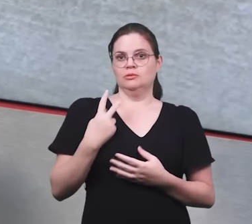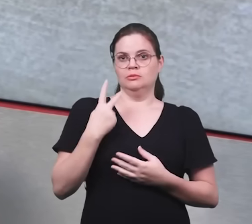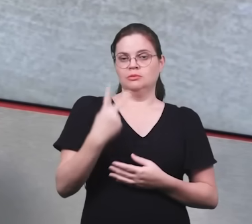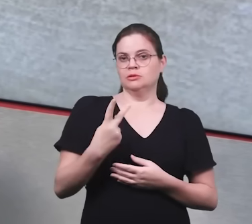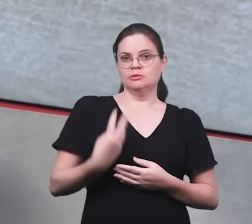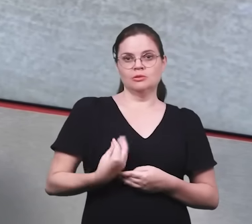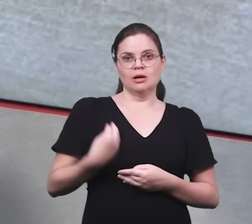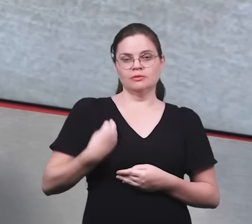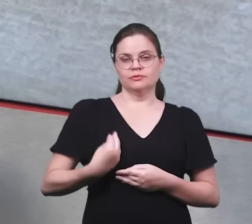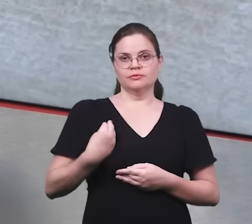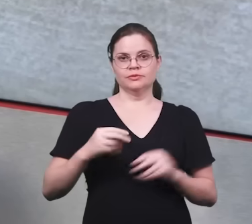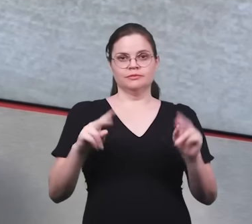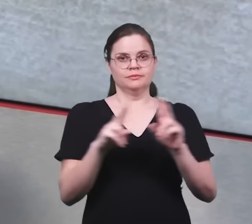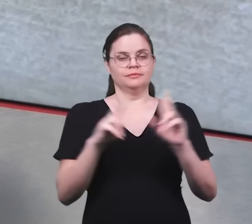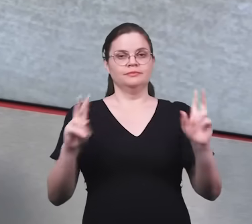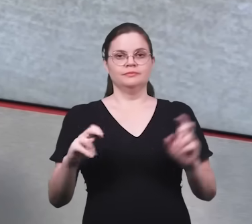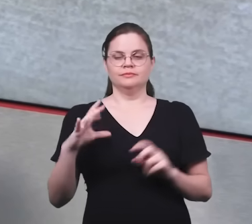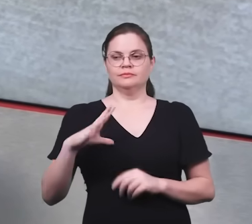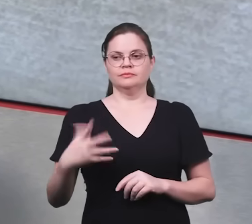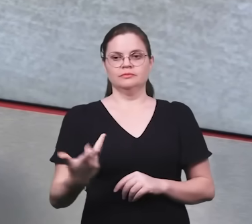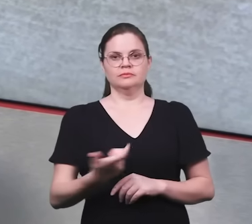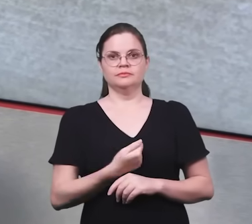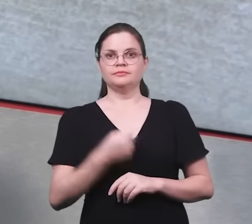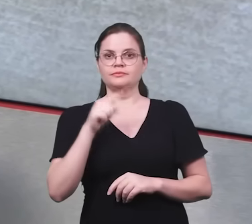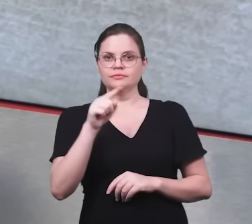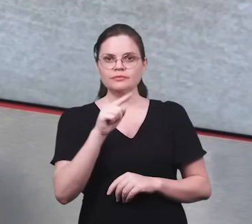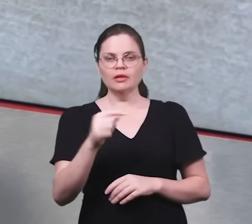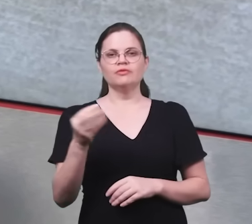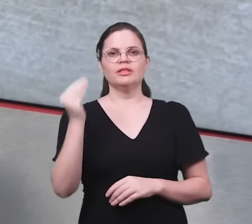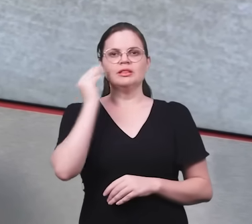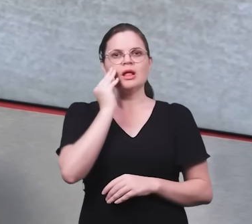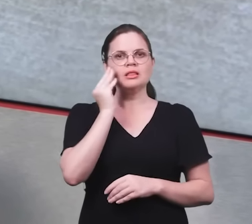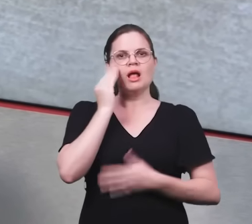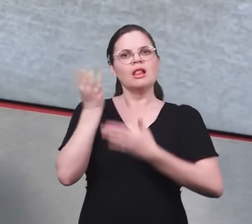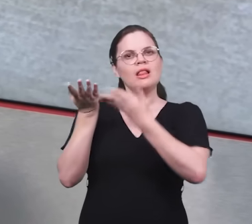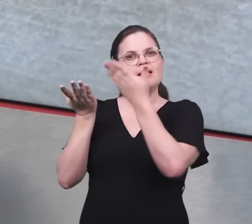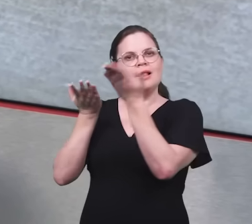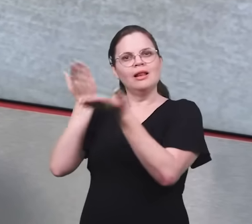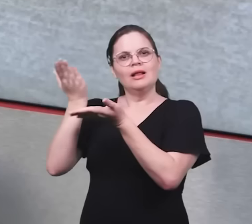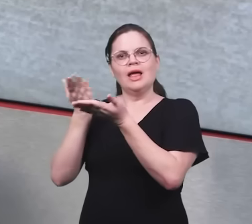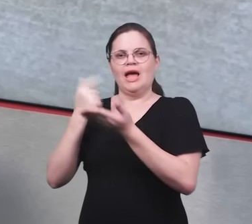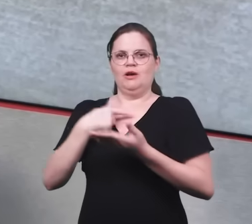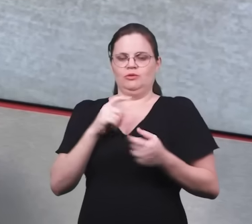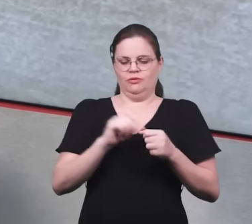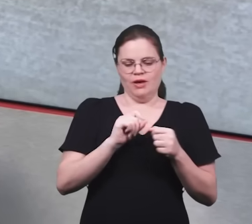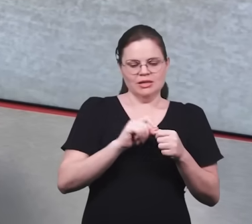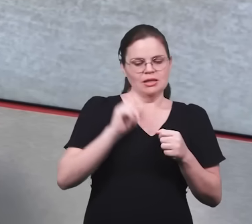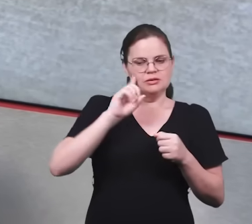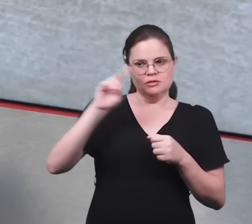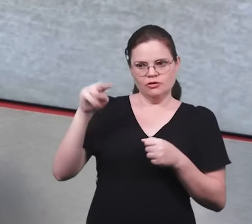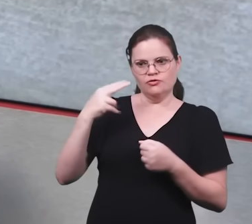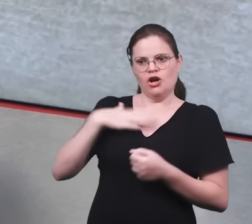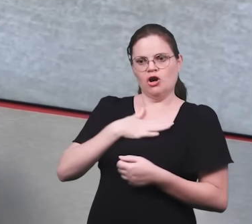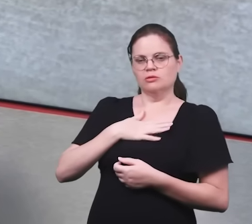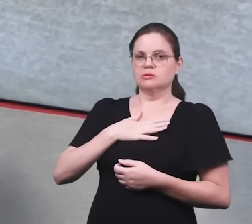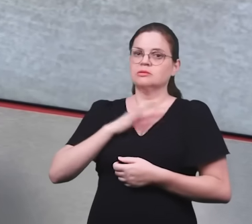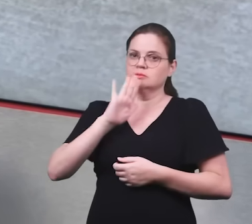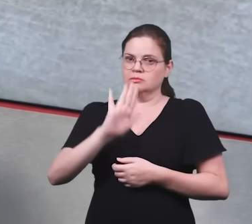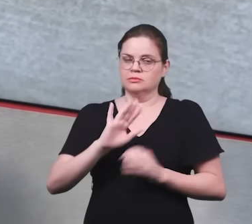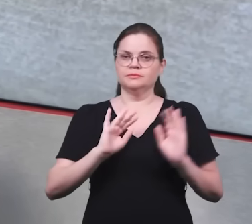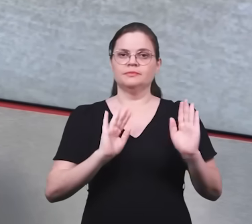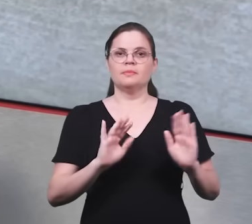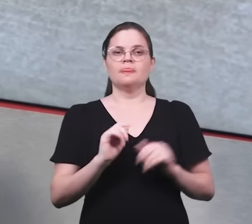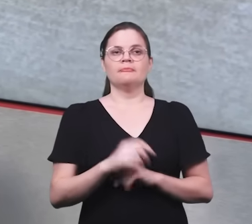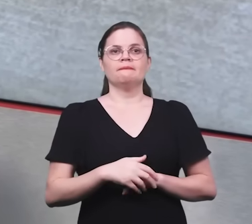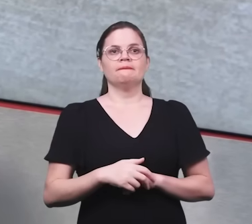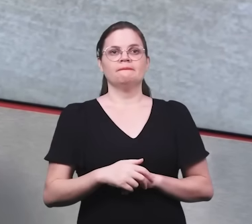sua vida na questão de salvação, de você agradar a Deus e de dizer o que eu estou fazendo é agradável a Deus. O apóstolo Paulo